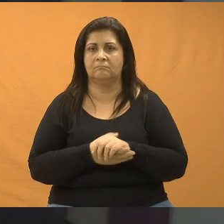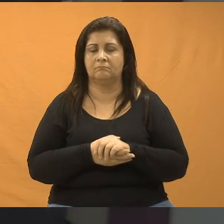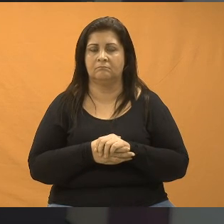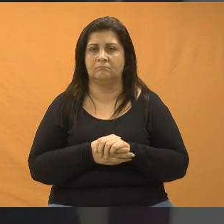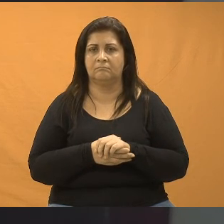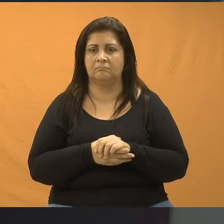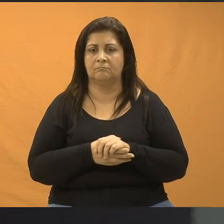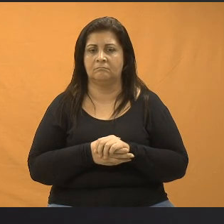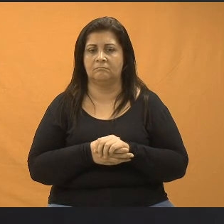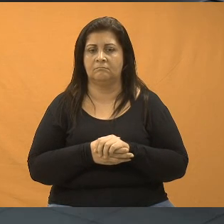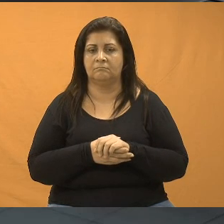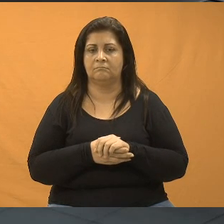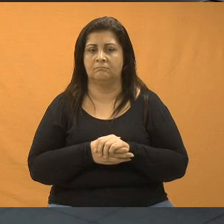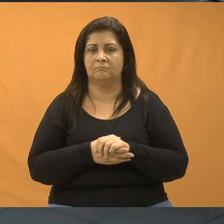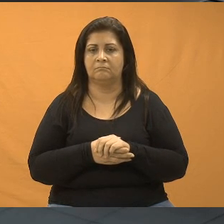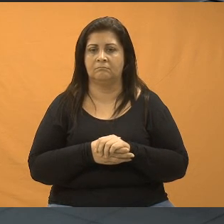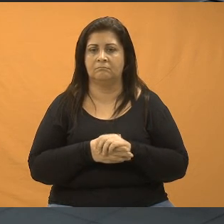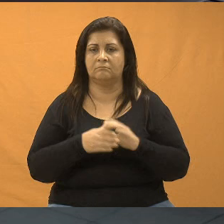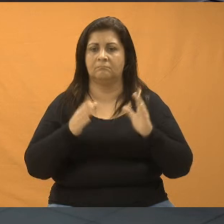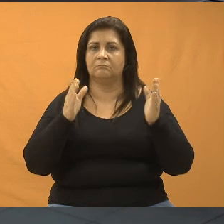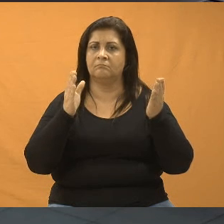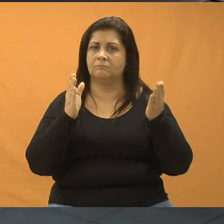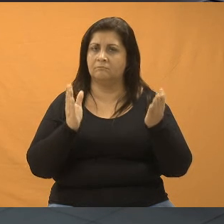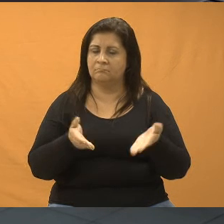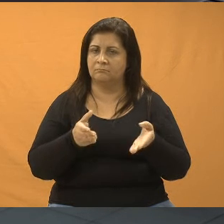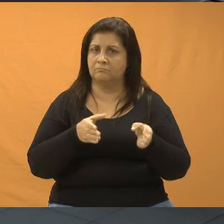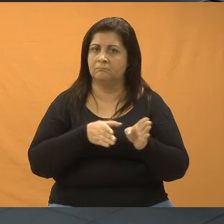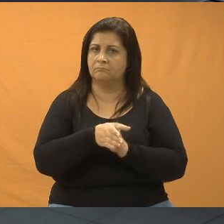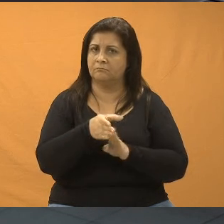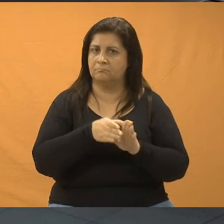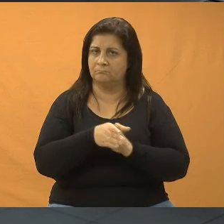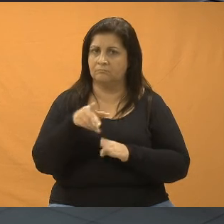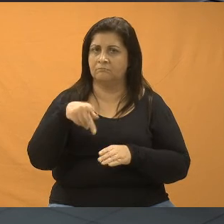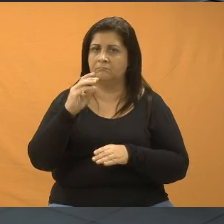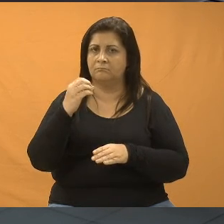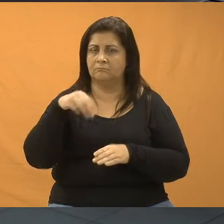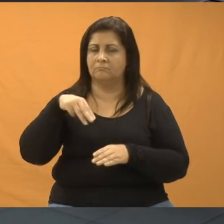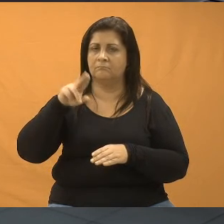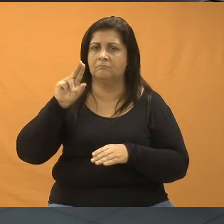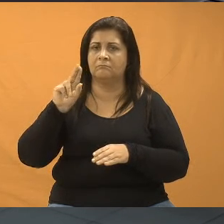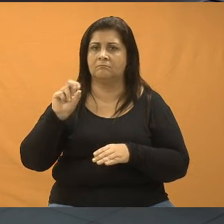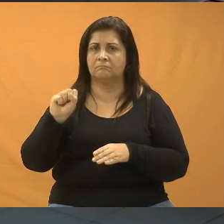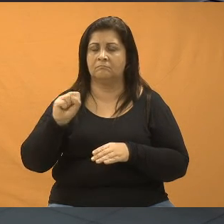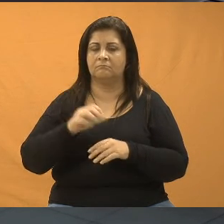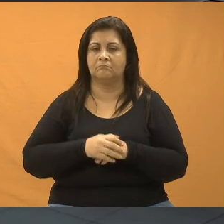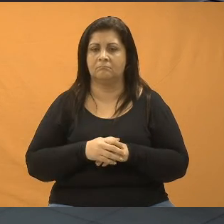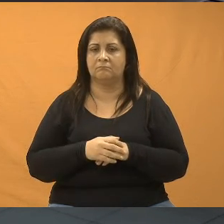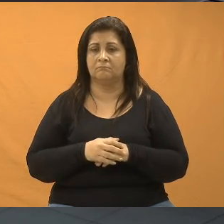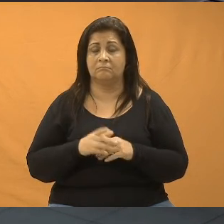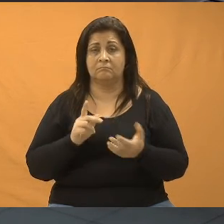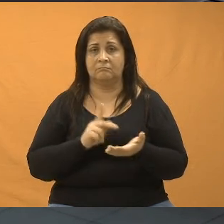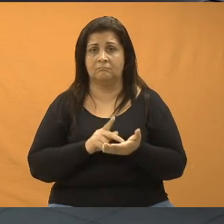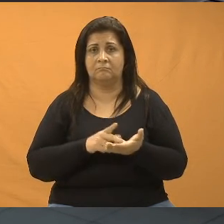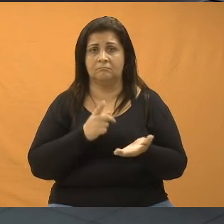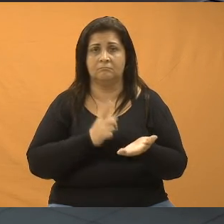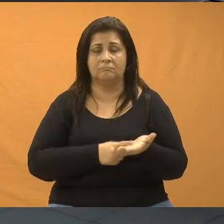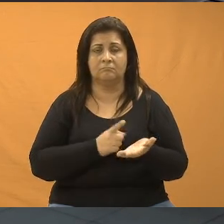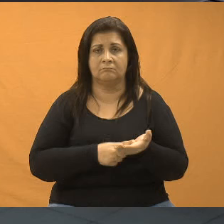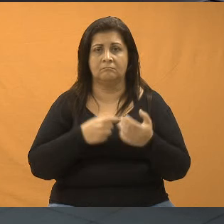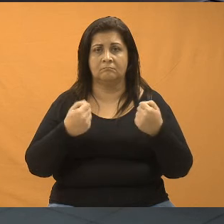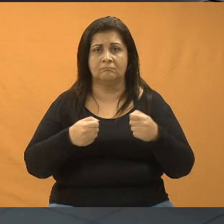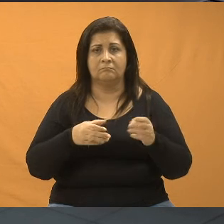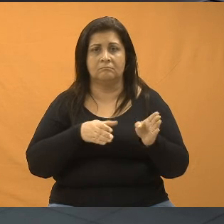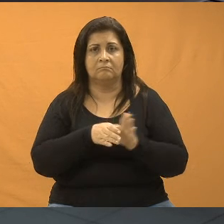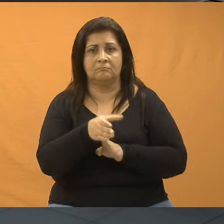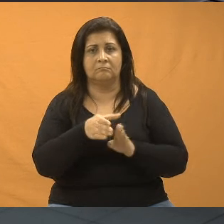Senhor Jorge, eu já fui conselheira do Comos. Na verdade, os contratos, eles têm que passar pelo Conselho